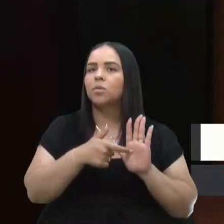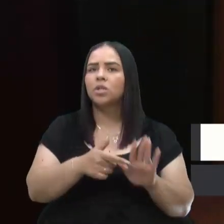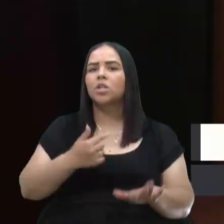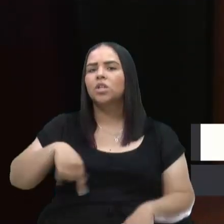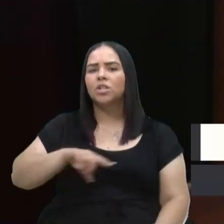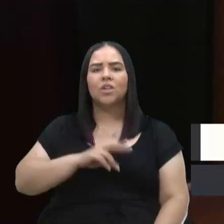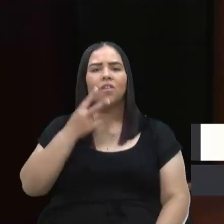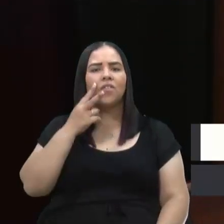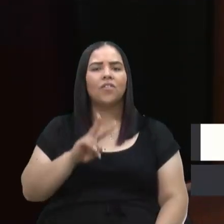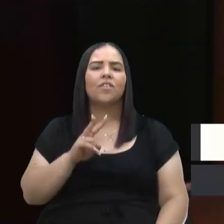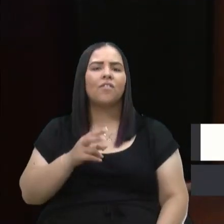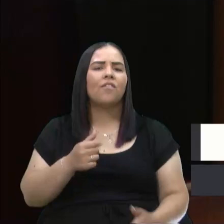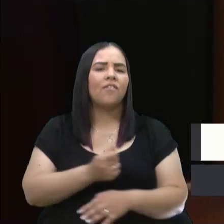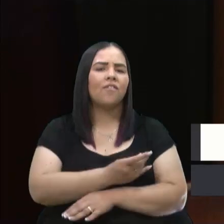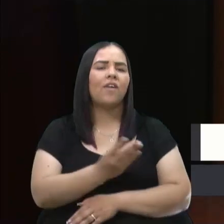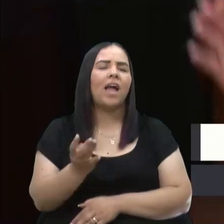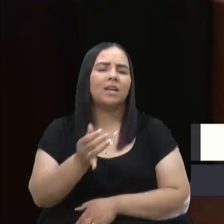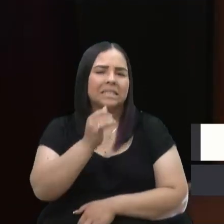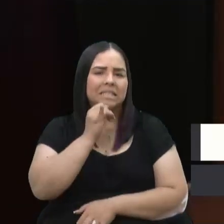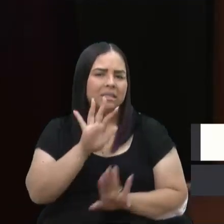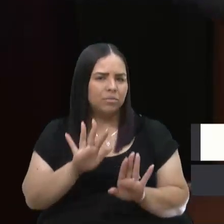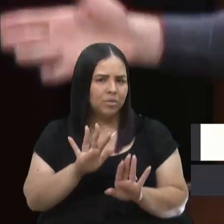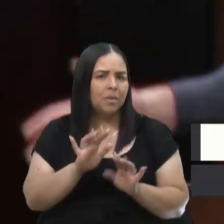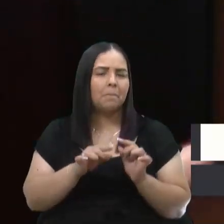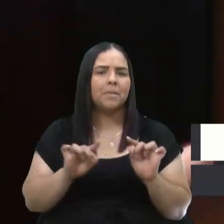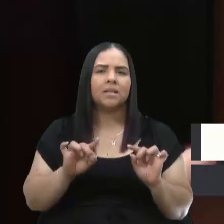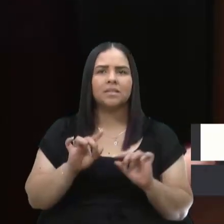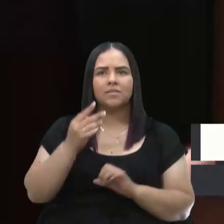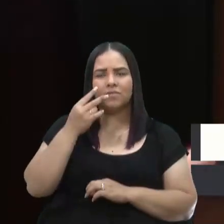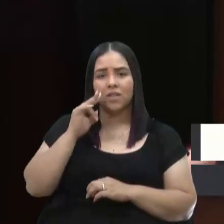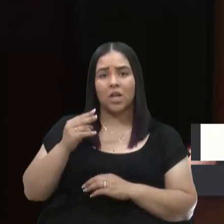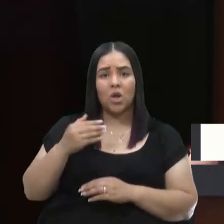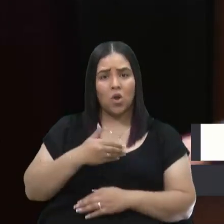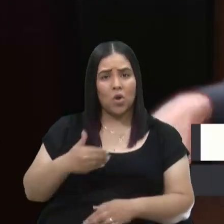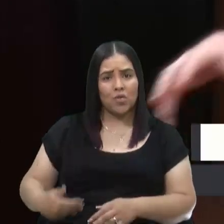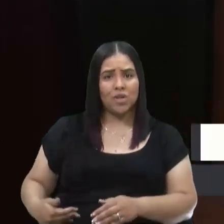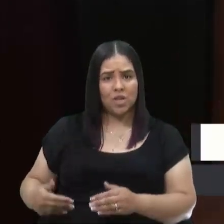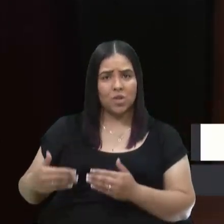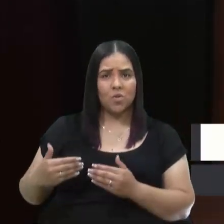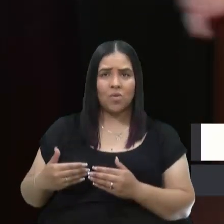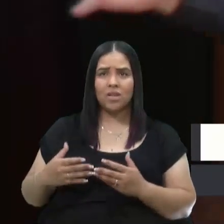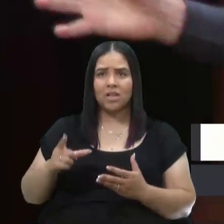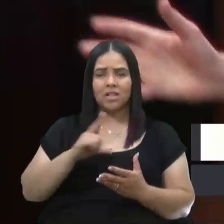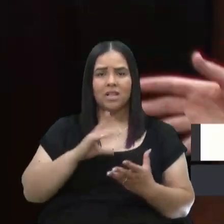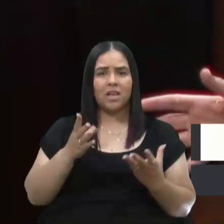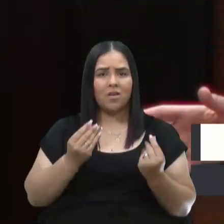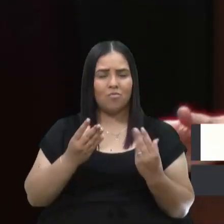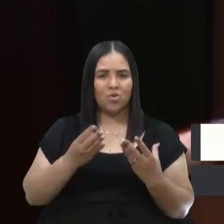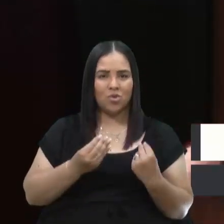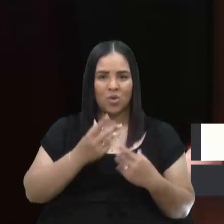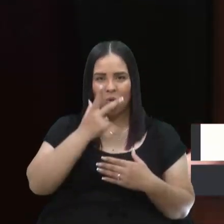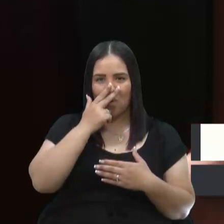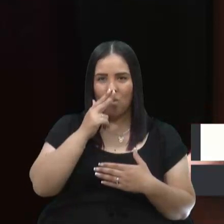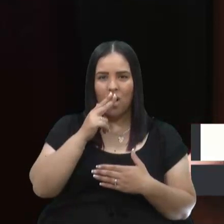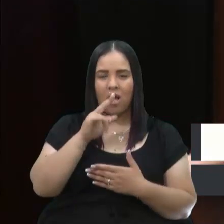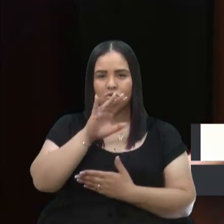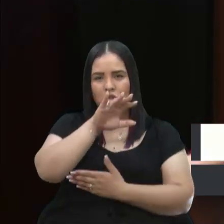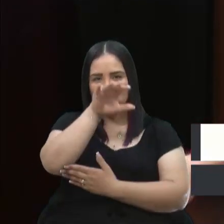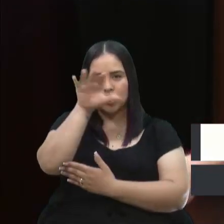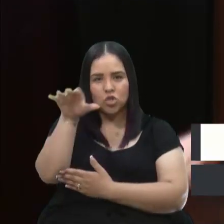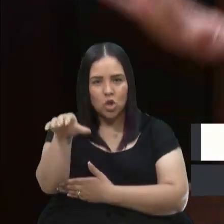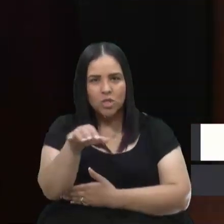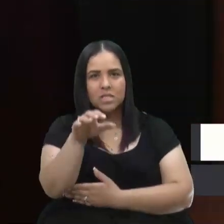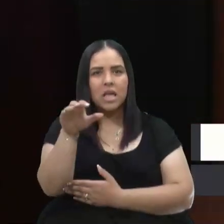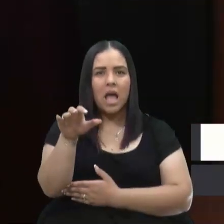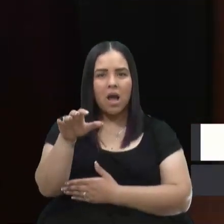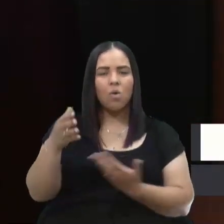na nossa vida quanto a isso. Mas a gente vê um governo de transição, né, recheado de dinossauros daqui da política.